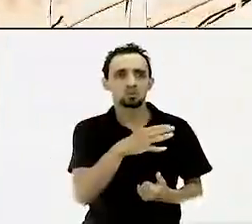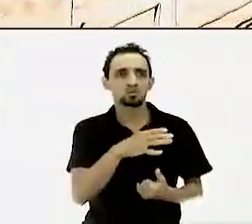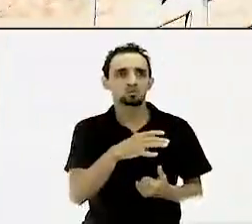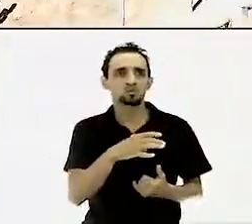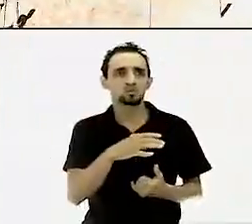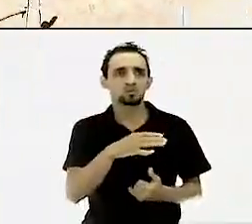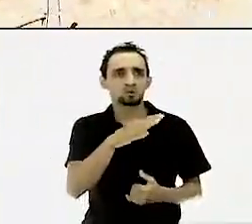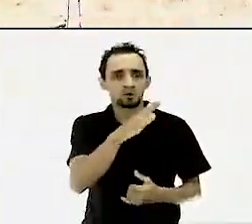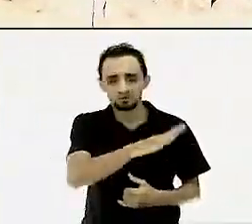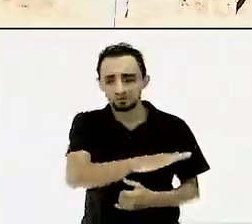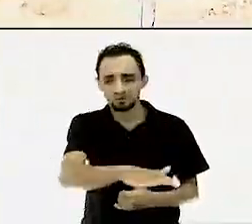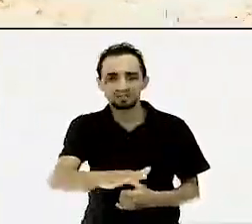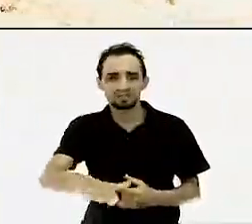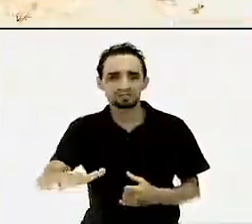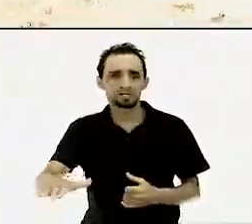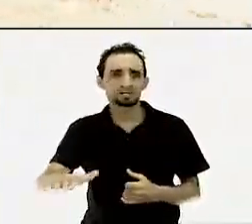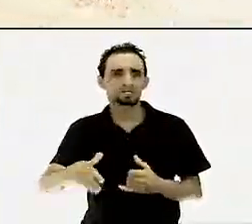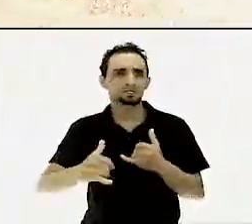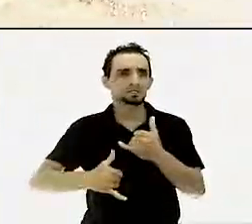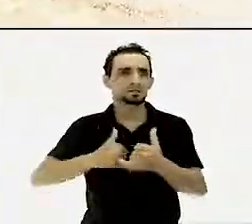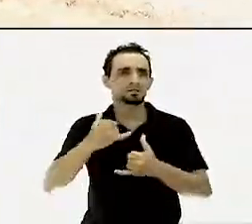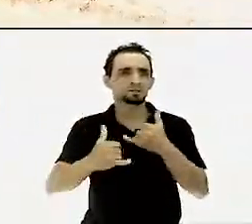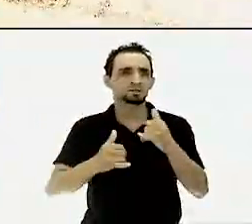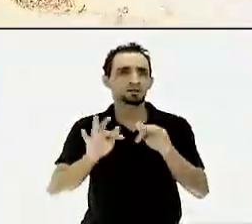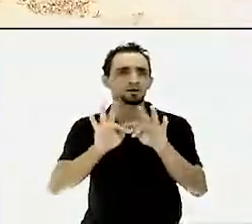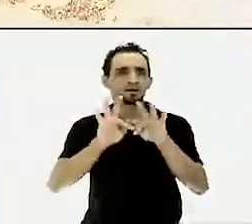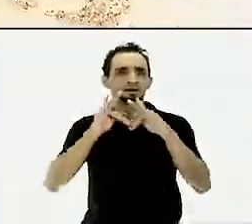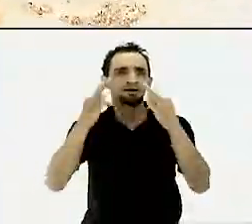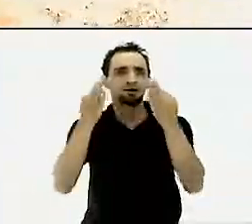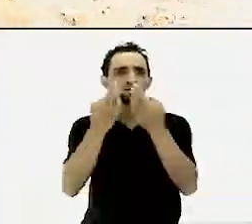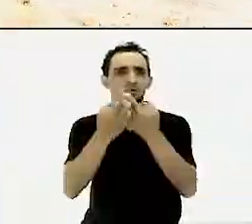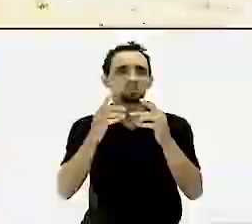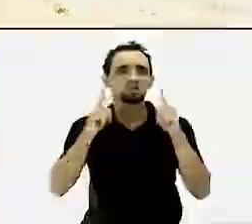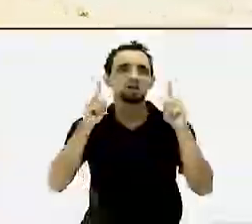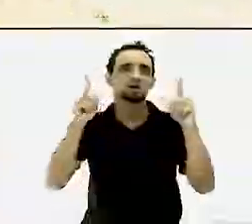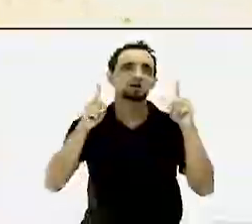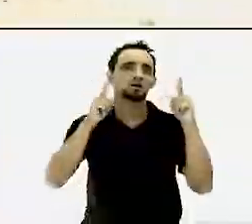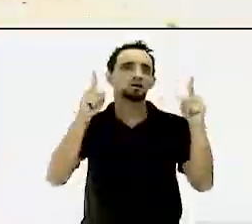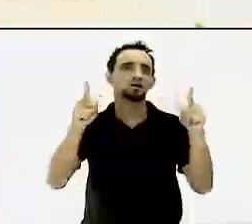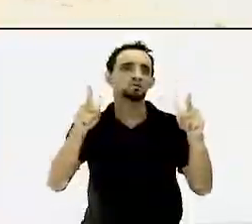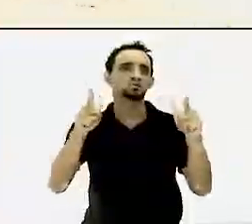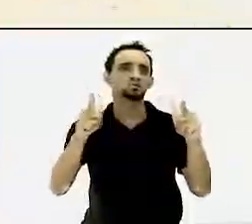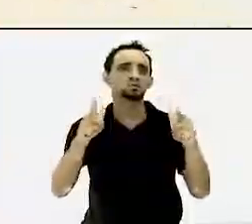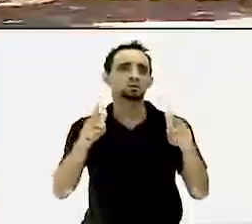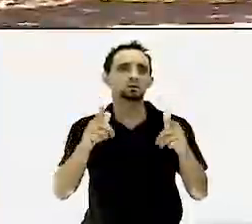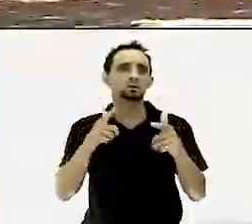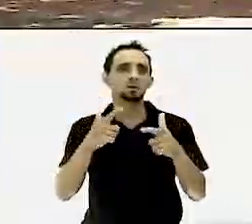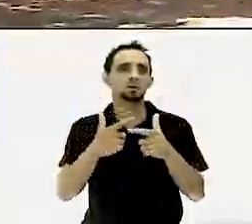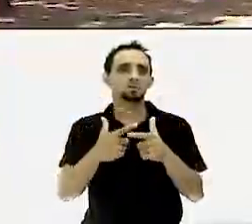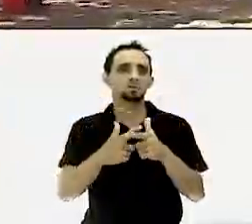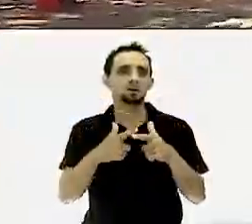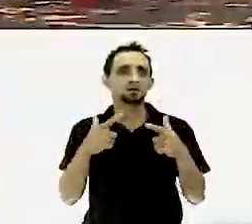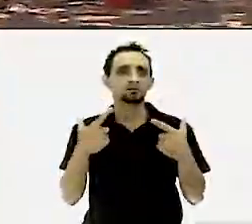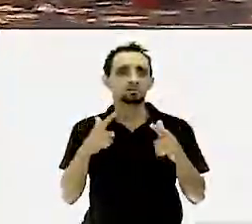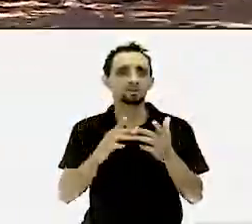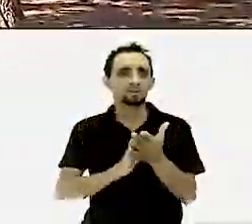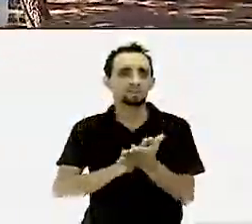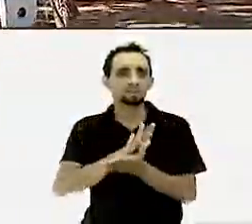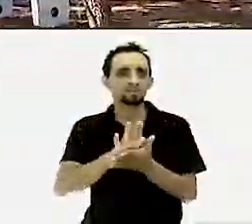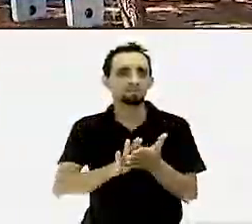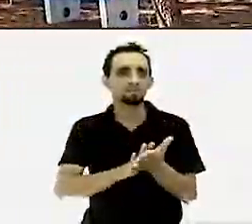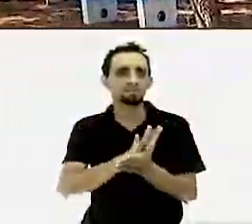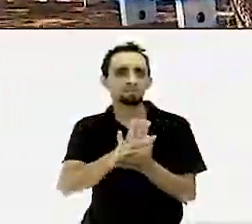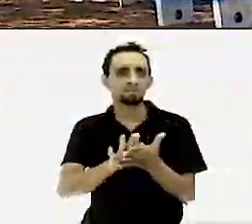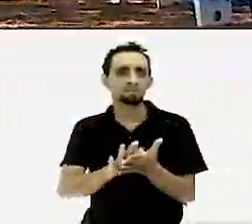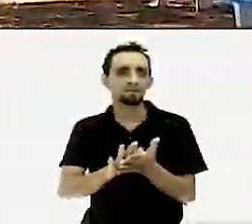e ampla reforma nos brinquedos do campo de futebol, Dr. Aquiles Formani. Observa-se que existem